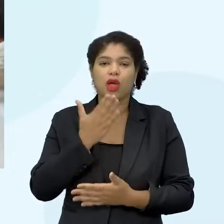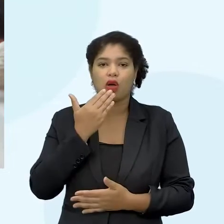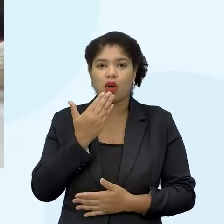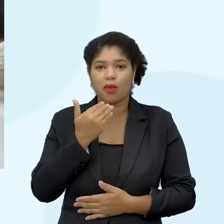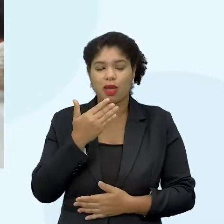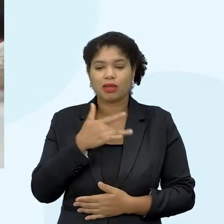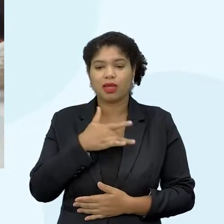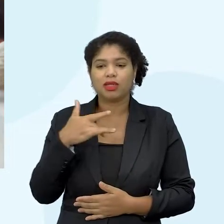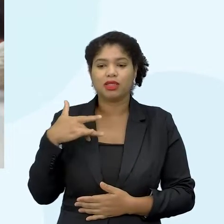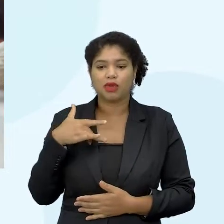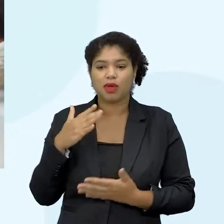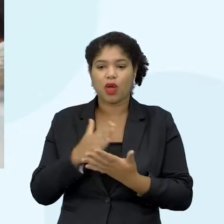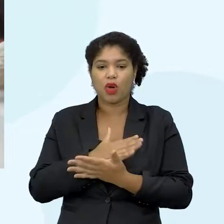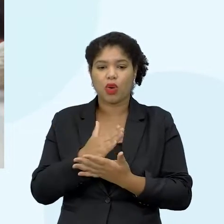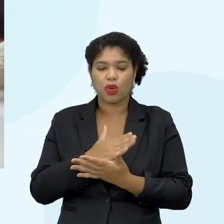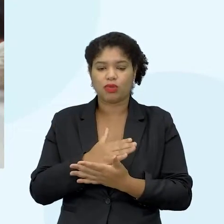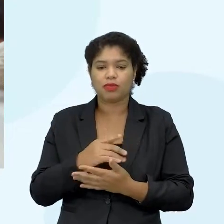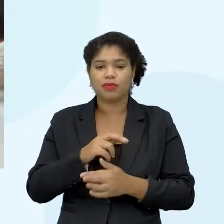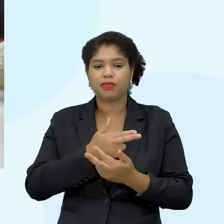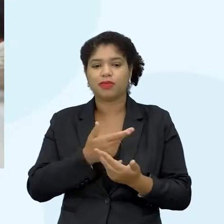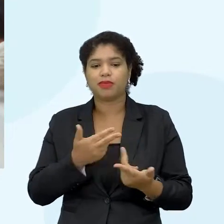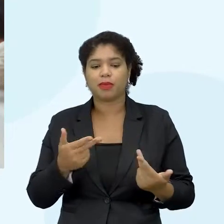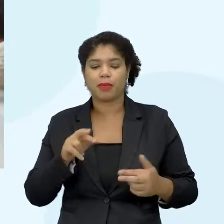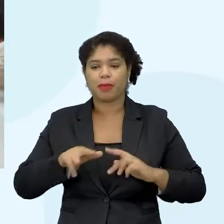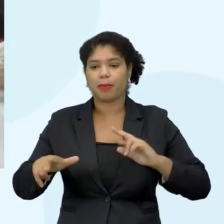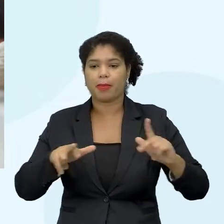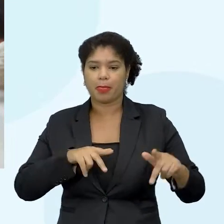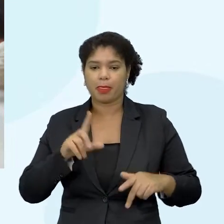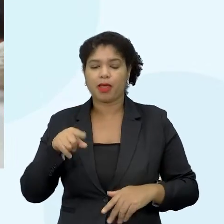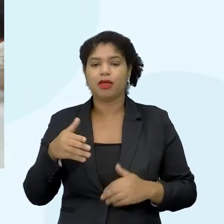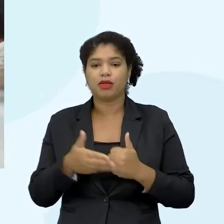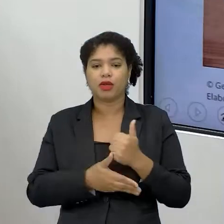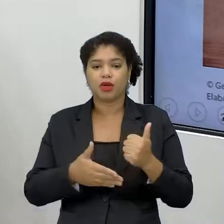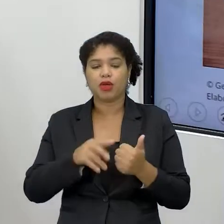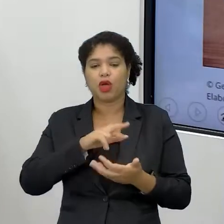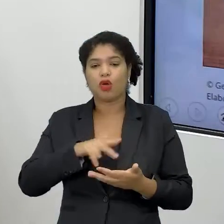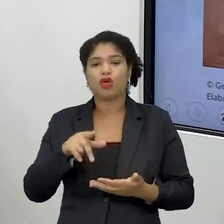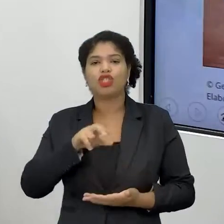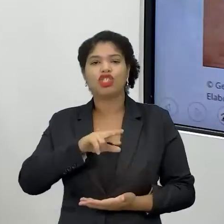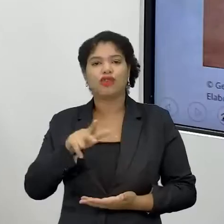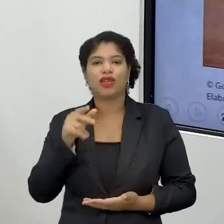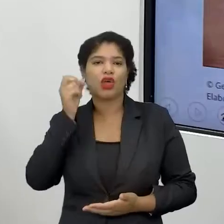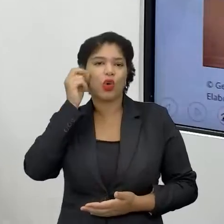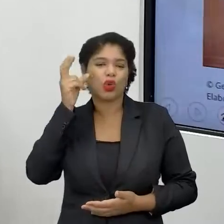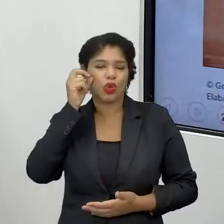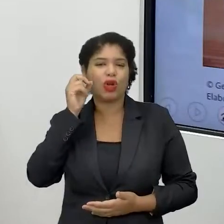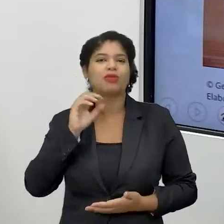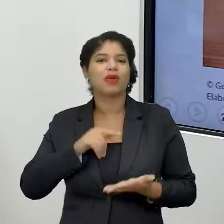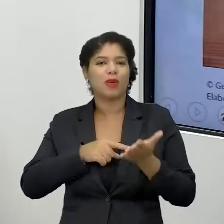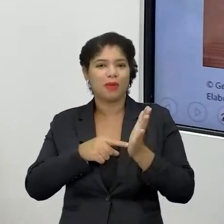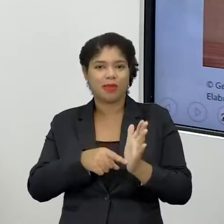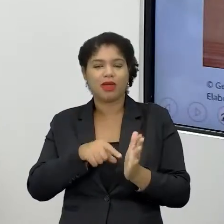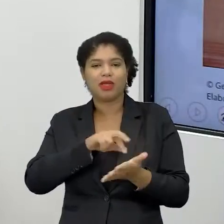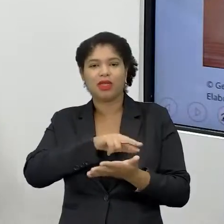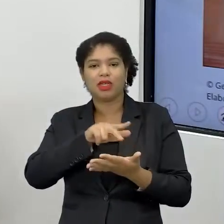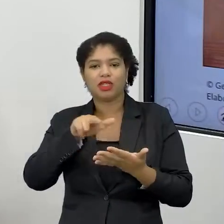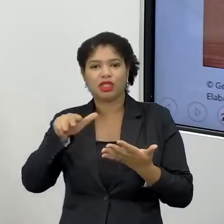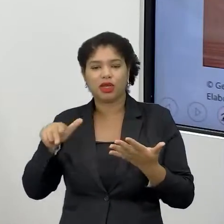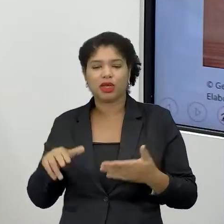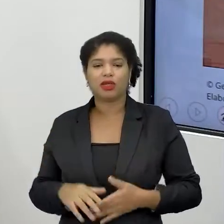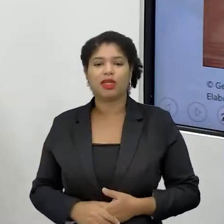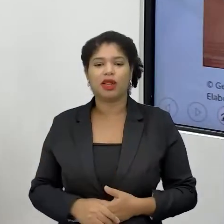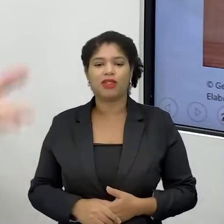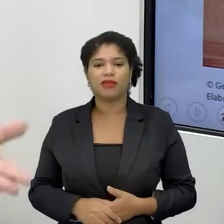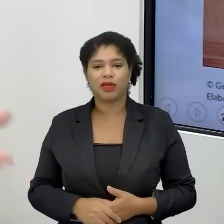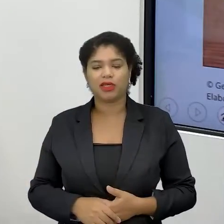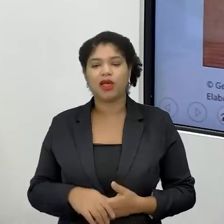até alimentos que pra gente são exóticos, são elementos que a cultura traz. E ela traz isso em todos os âmbitos. Quando a gente pensa, por